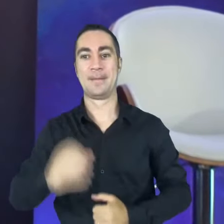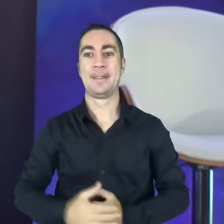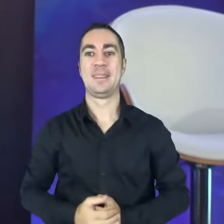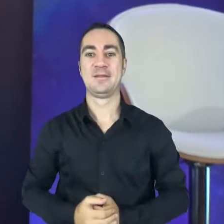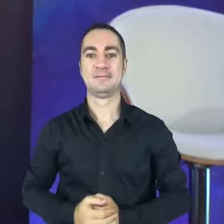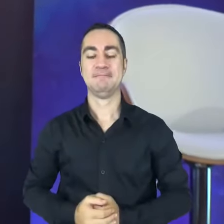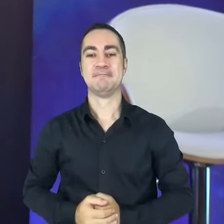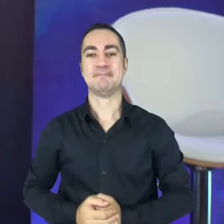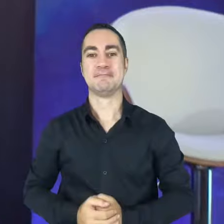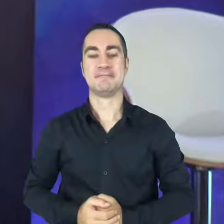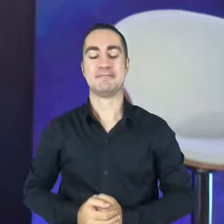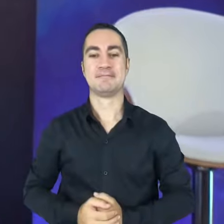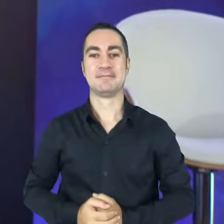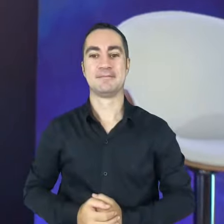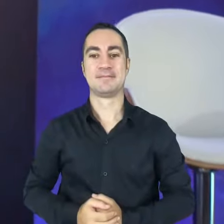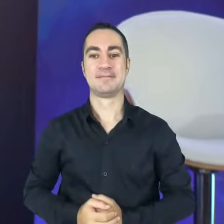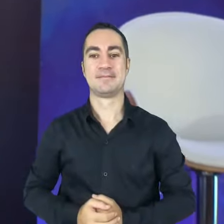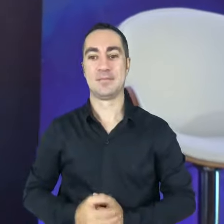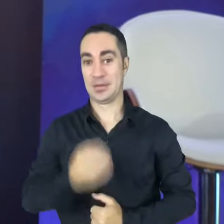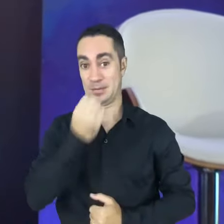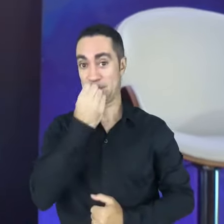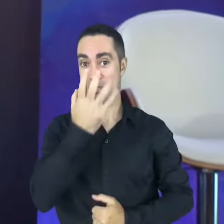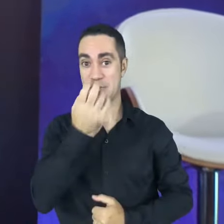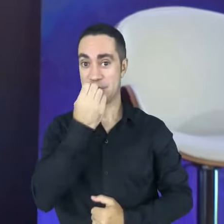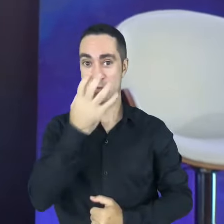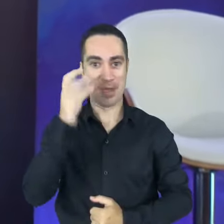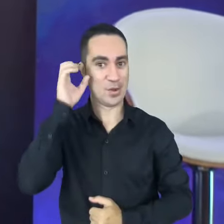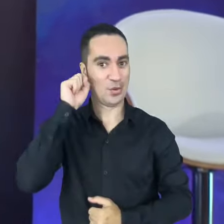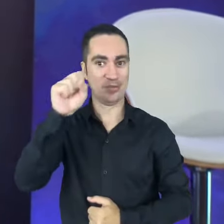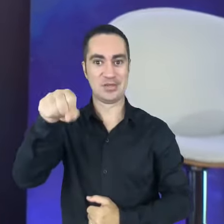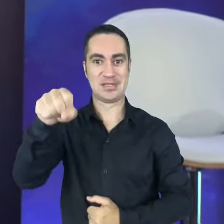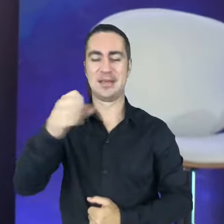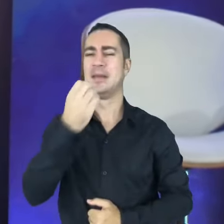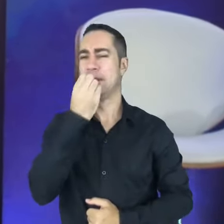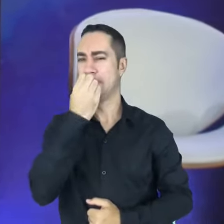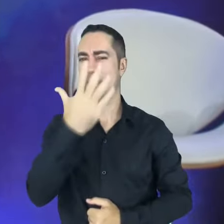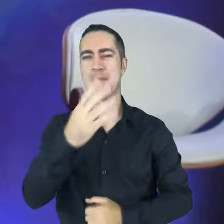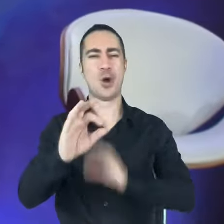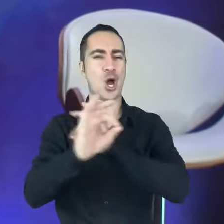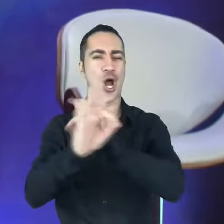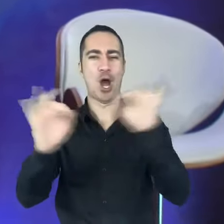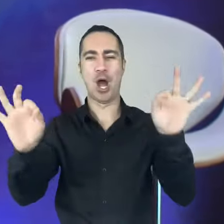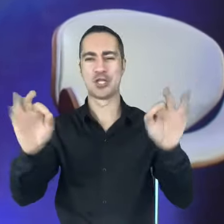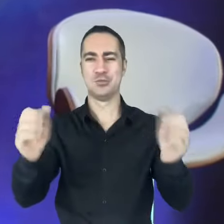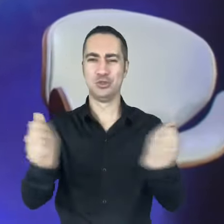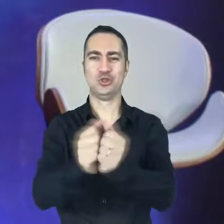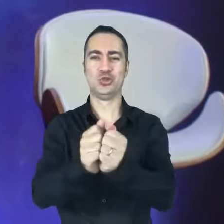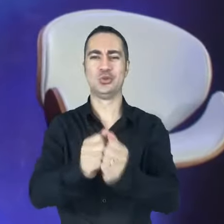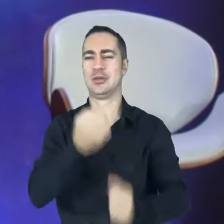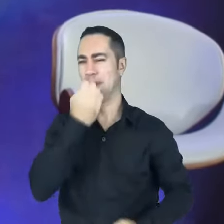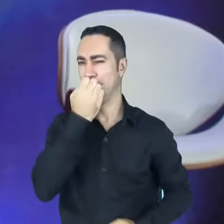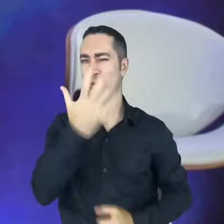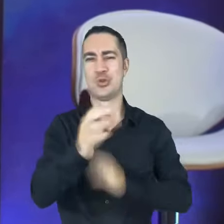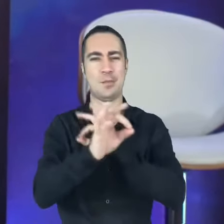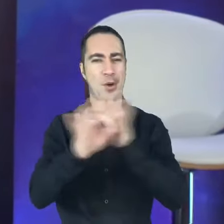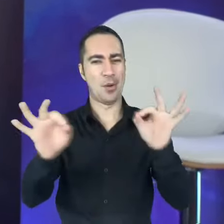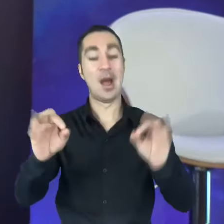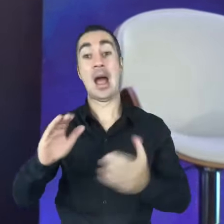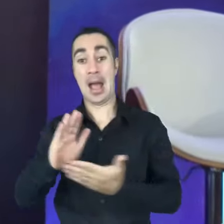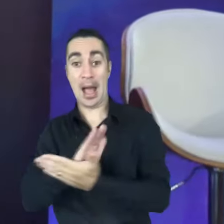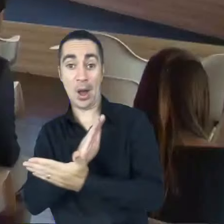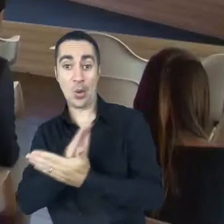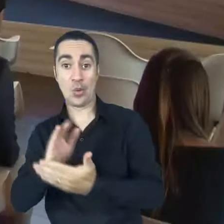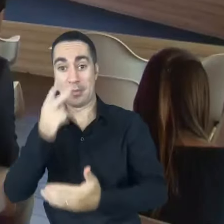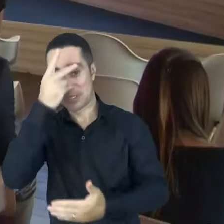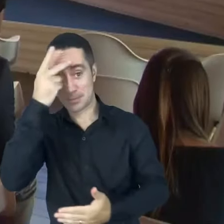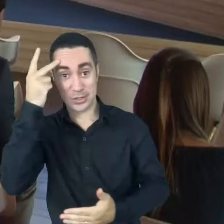Escuto bem, Juliana. Obrigado. Que bom, Carlo. Muito bom ter você aqui com a gente. Algumas pessoas perguntaram, cadê o Carlo? Eu falei, ele vai